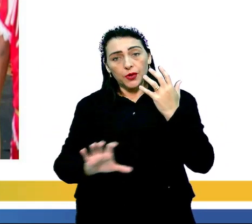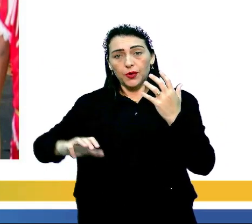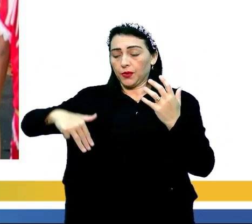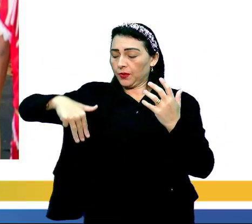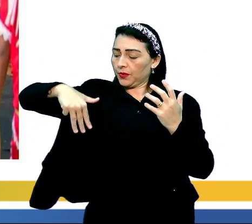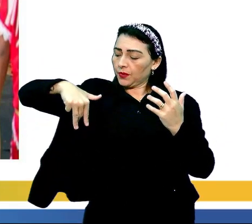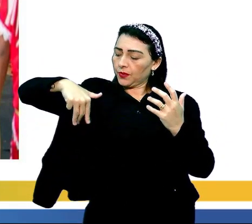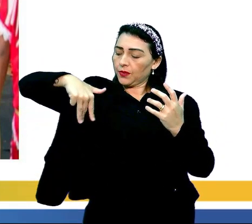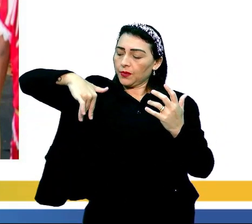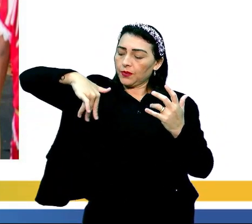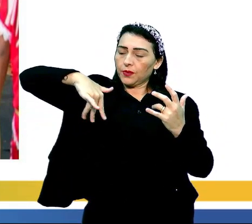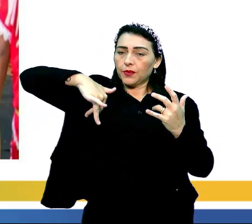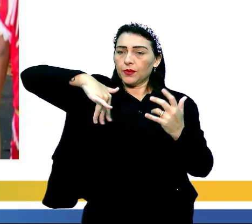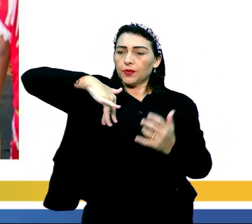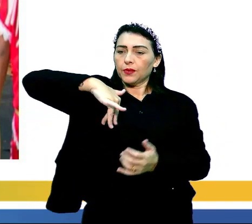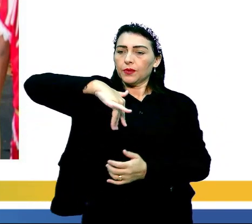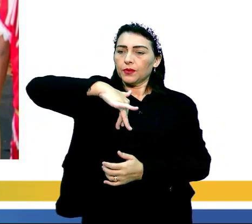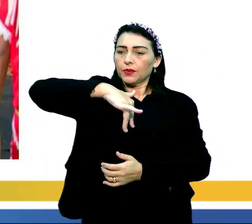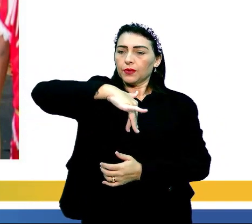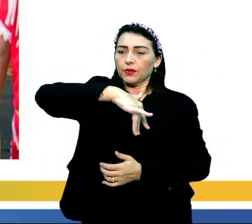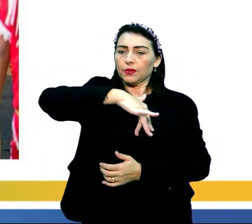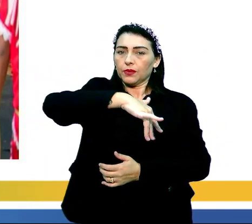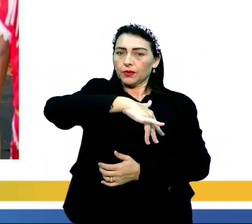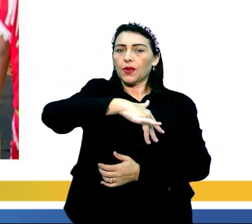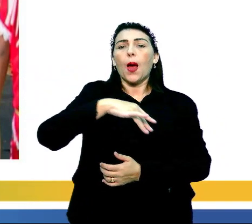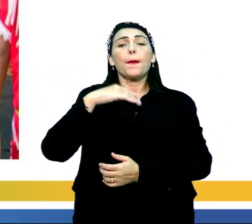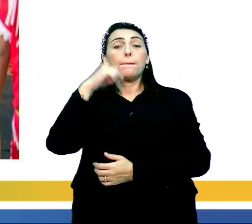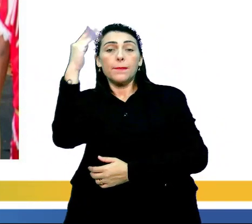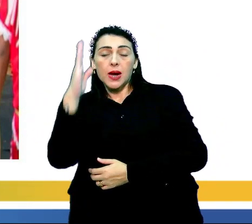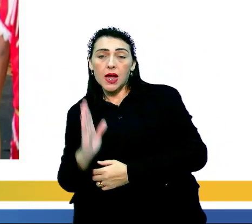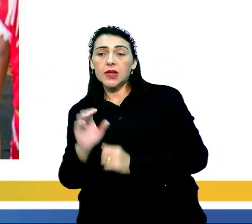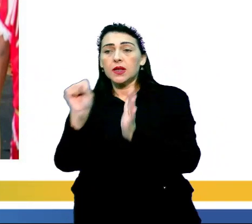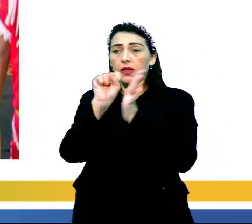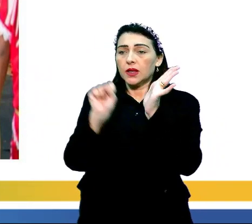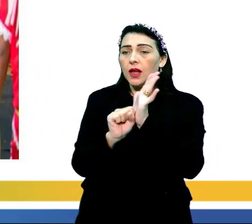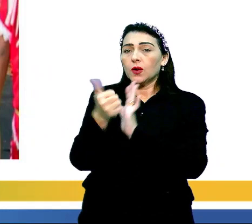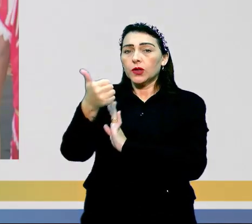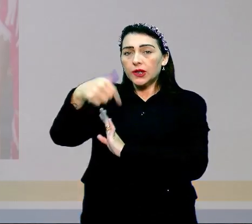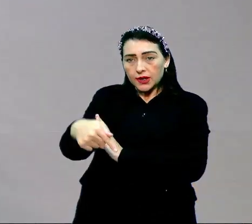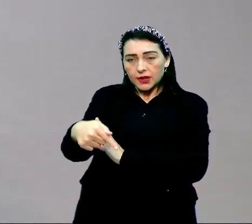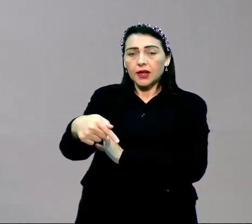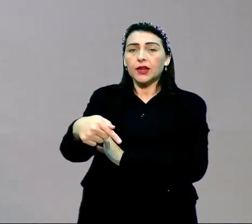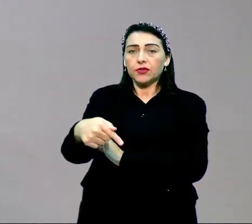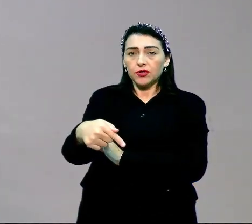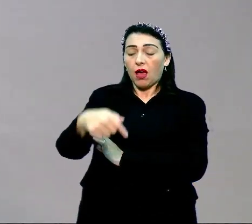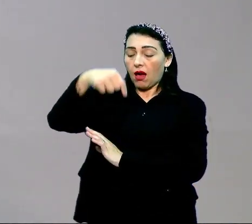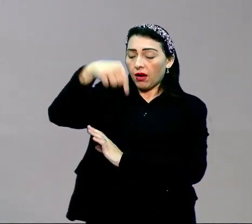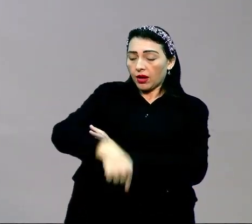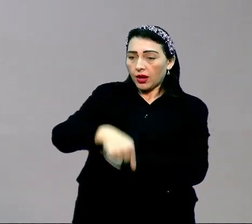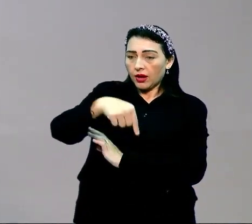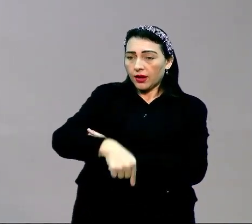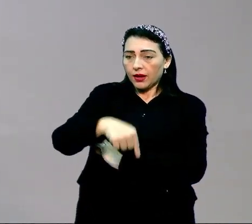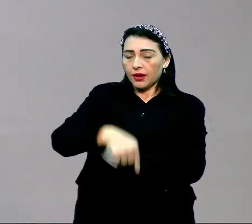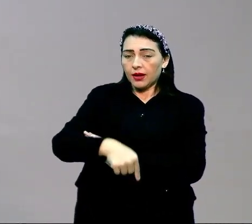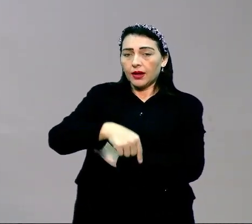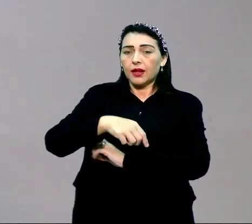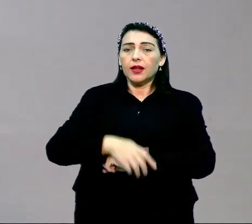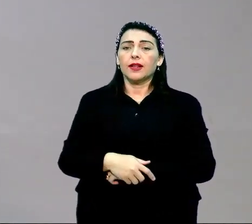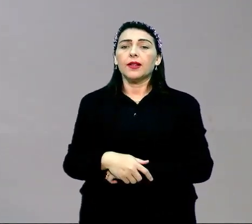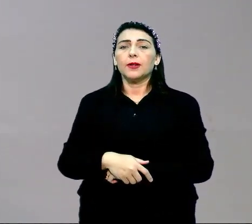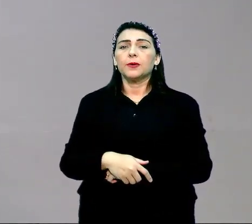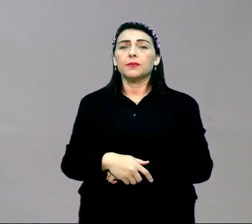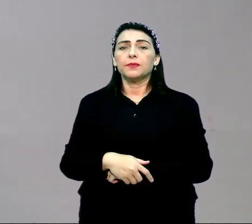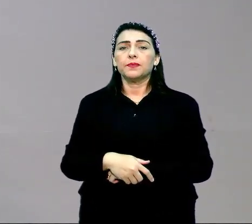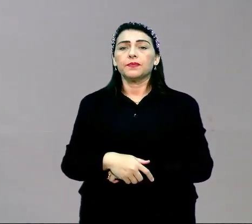Temos o Festival do Bumba Meu Boi, Brasil, século 17. Aqui eu vou dar um